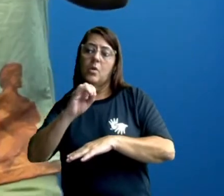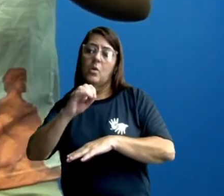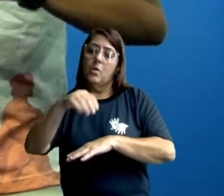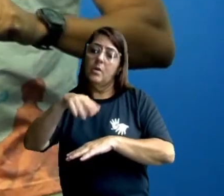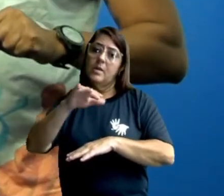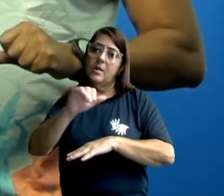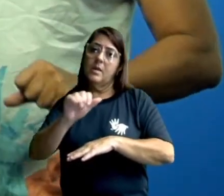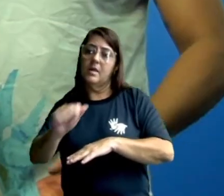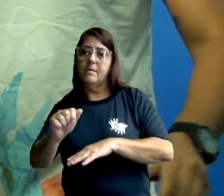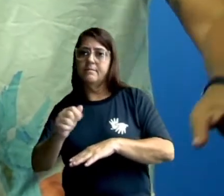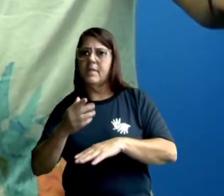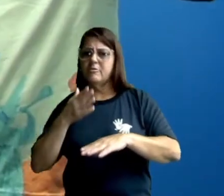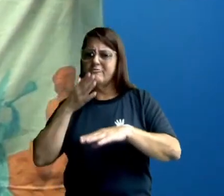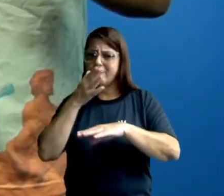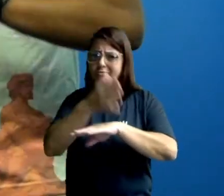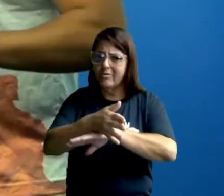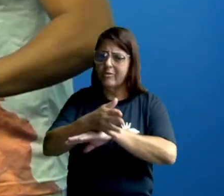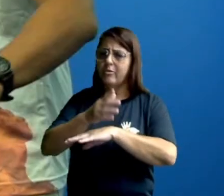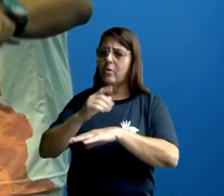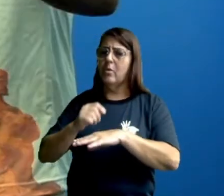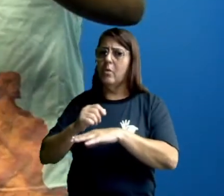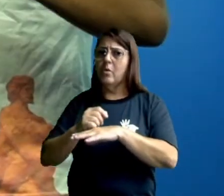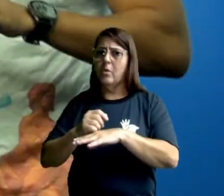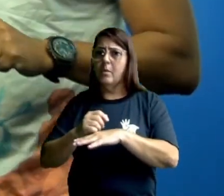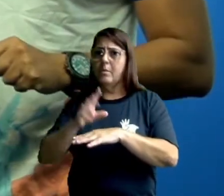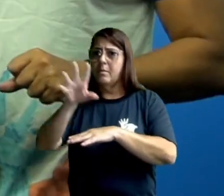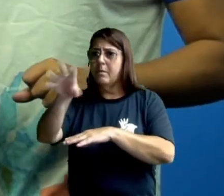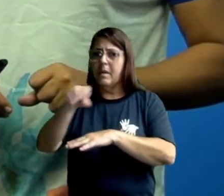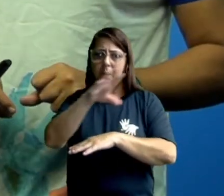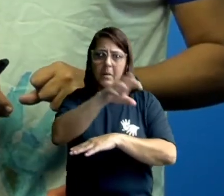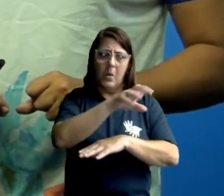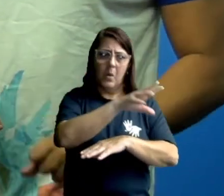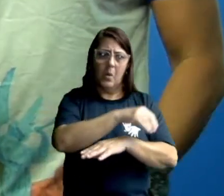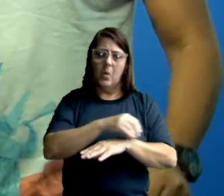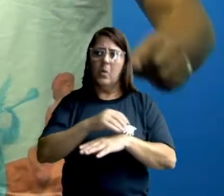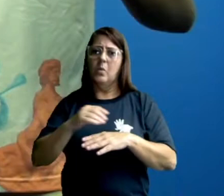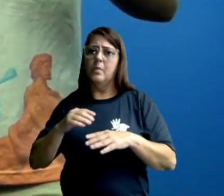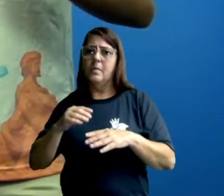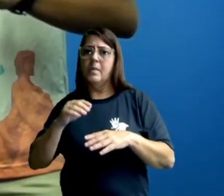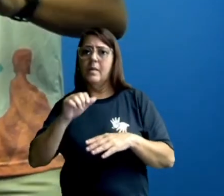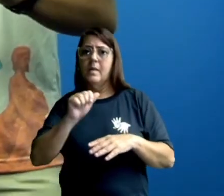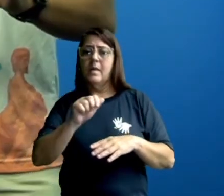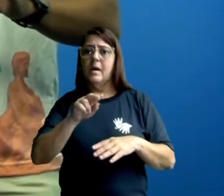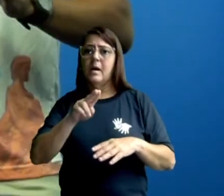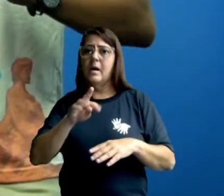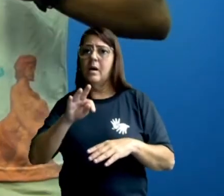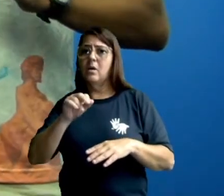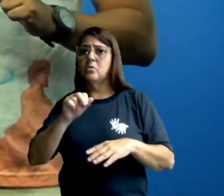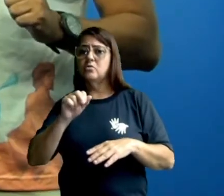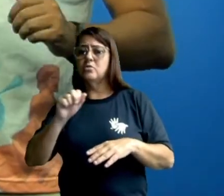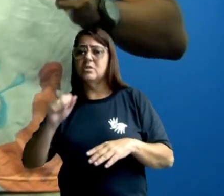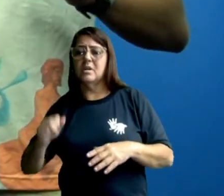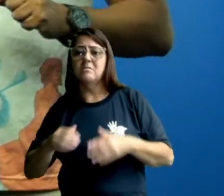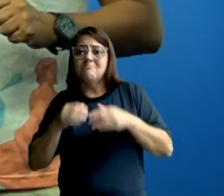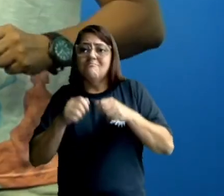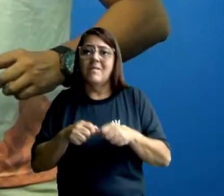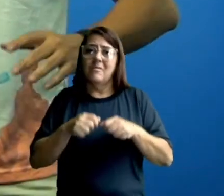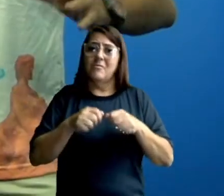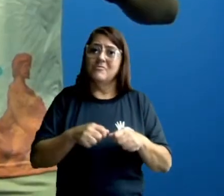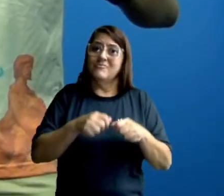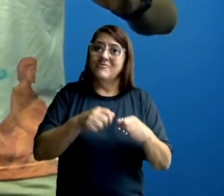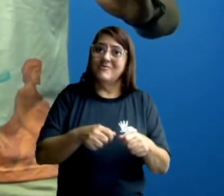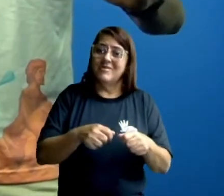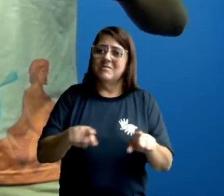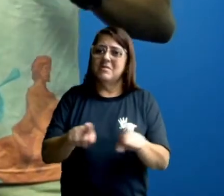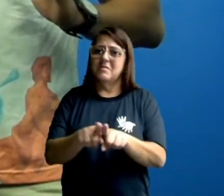invadido a Tchecoslováquia, tomado alguns territórios na Áustria, e até então, franceses,